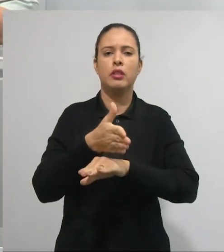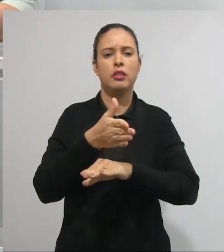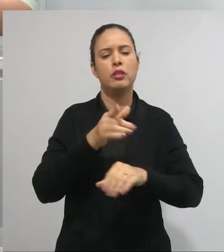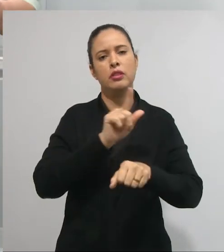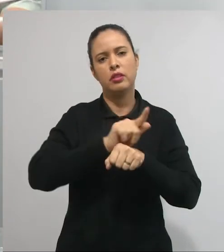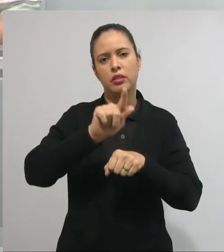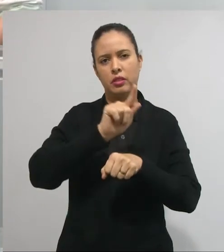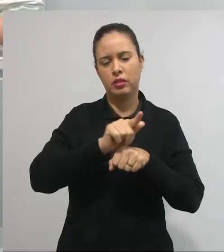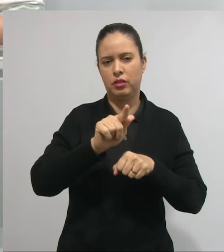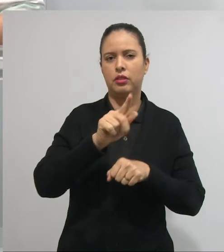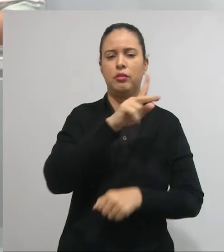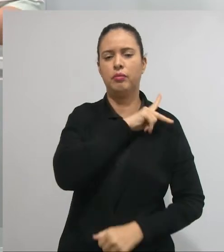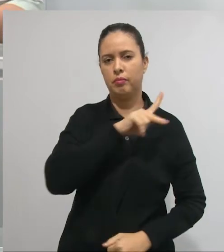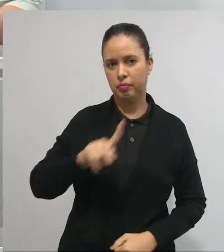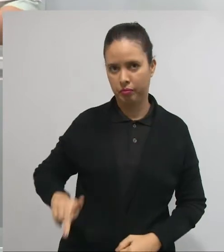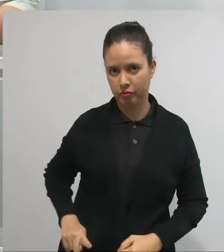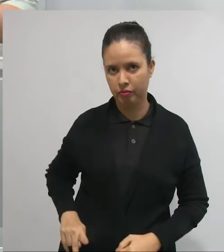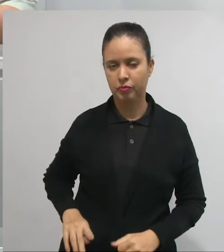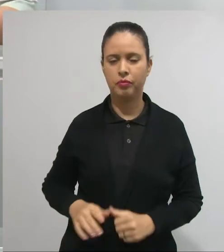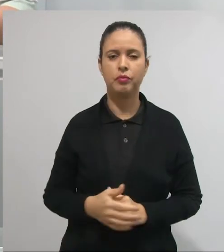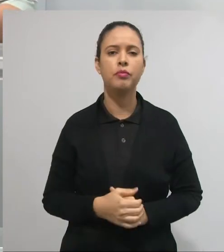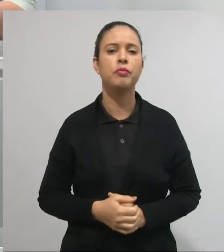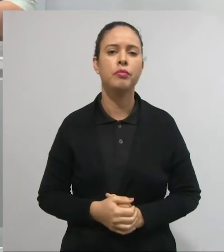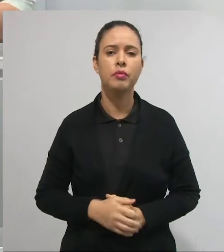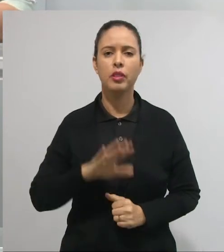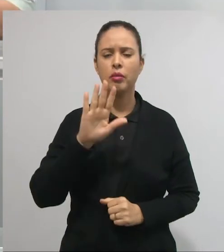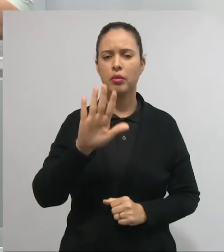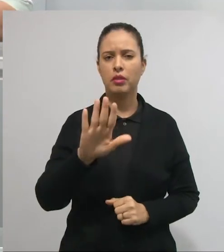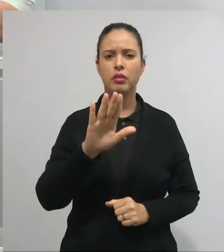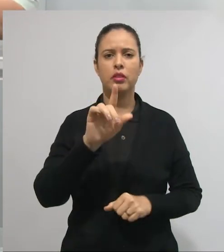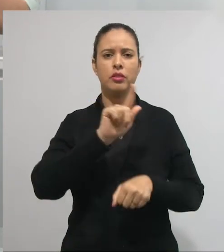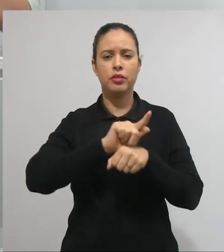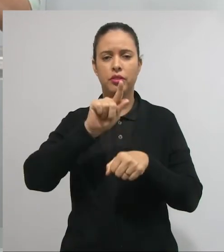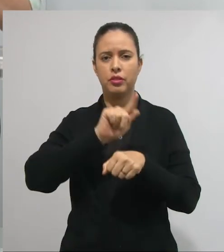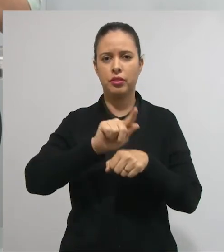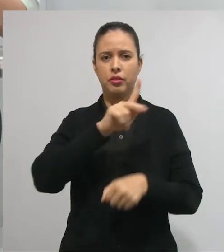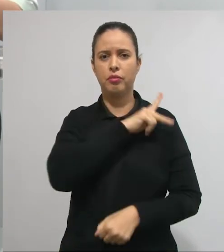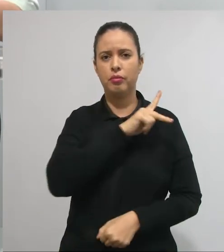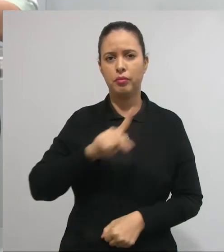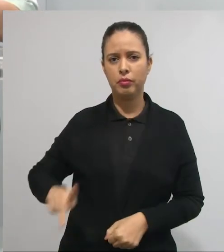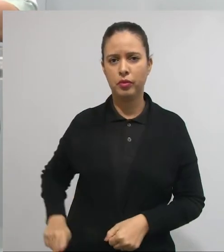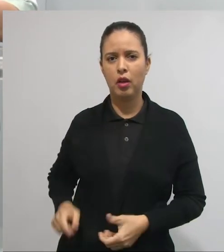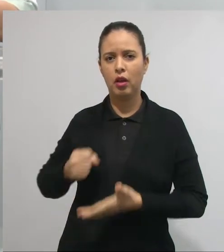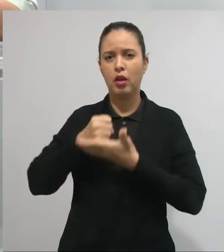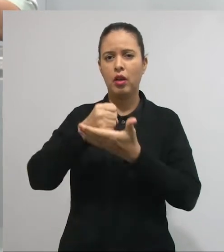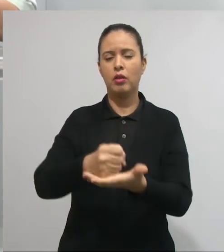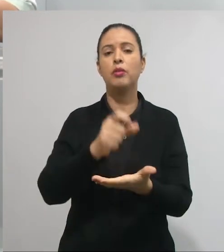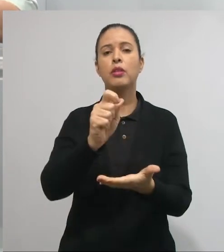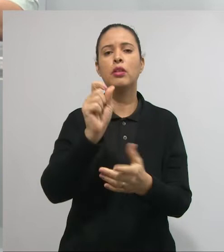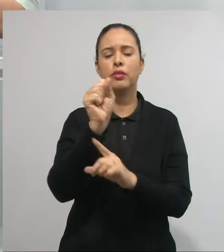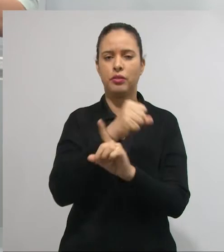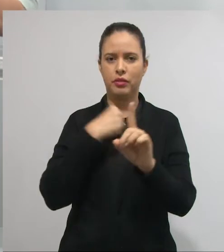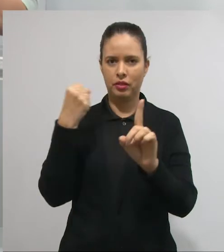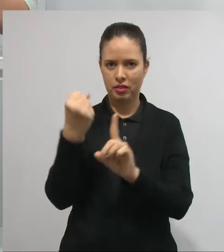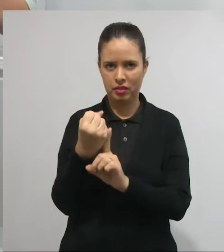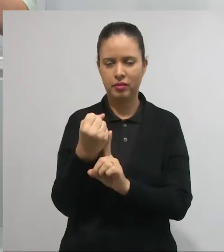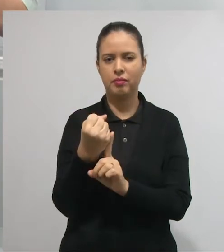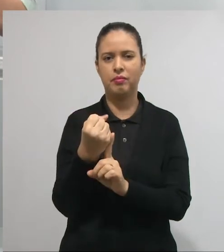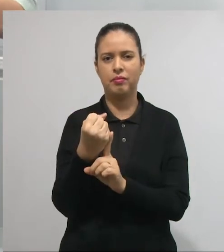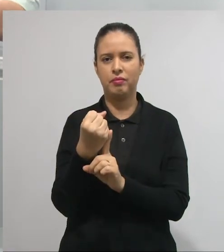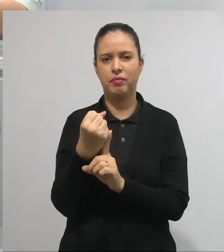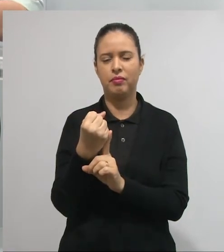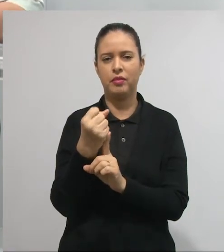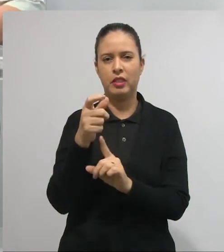Mas, de toda forma, a gestão pública ela está para servir à sociedade, né? Gerir a